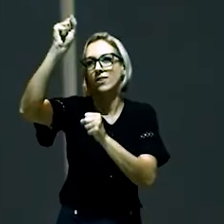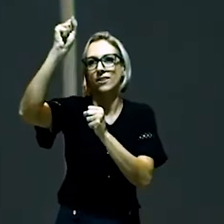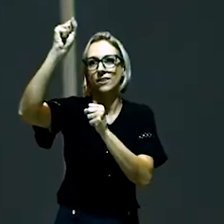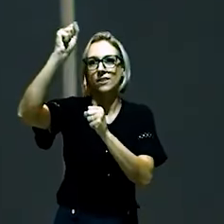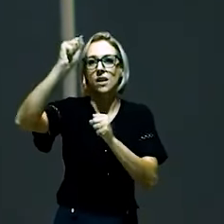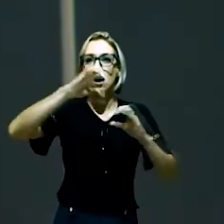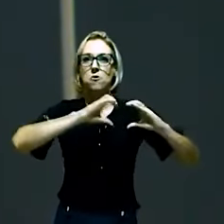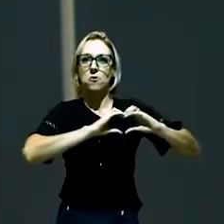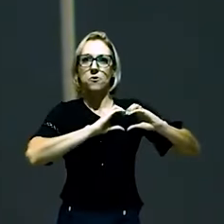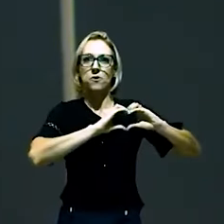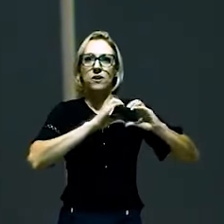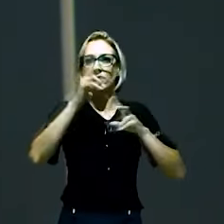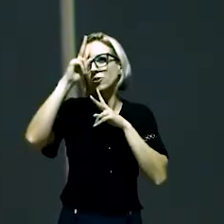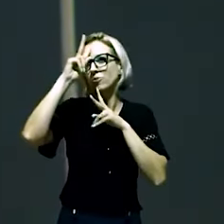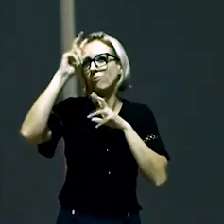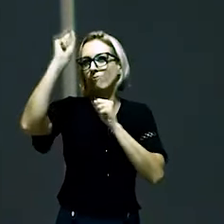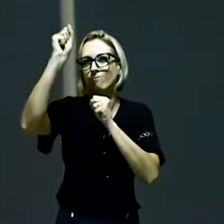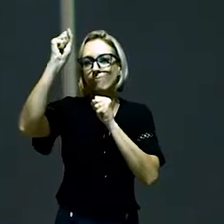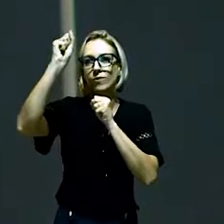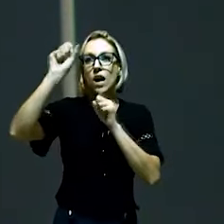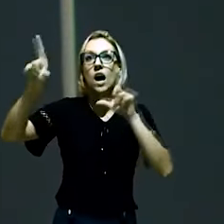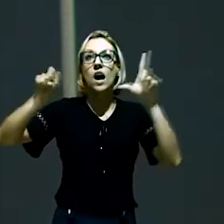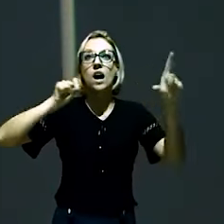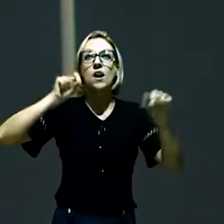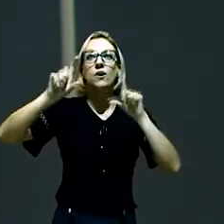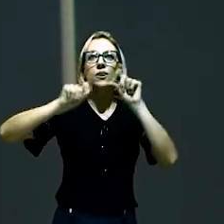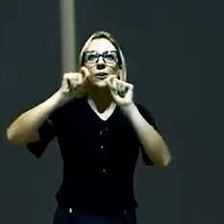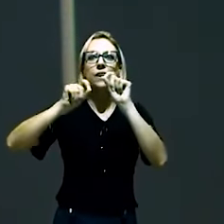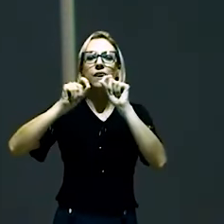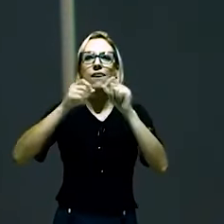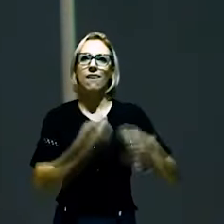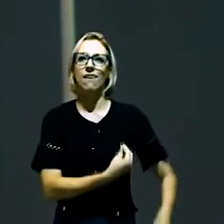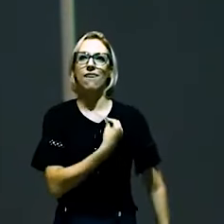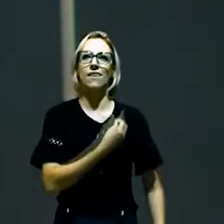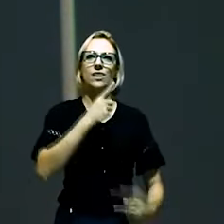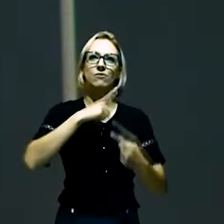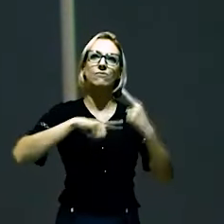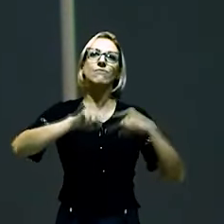Aí hoje decidiu mudar de vida, transformar.